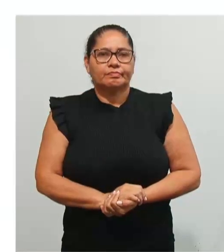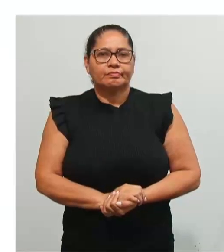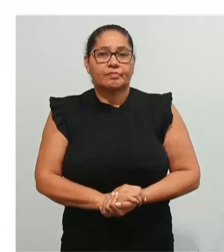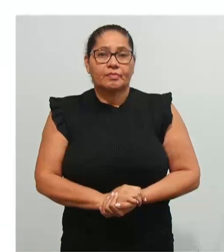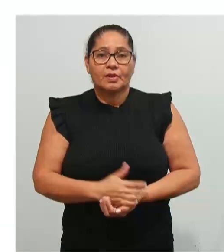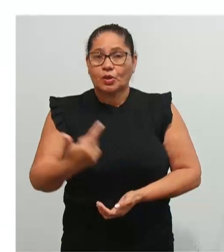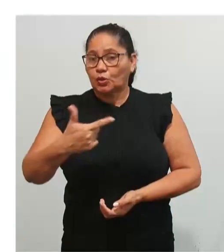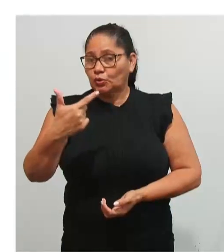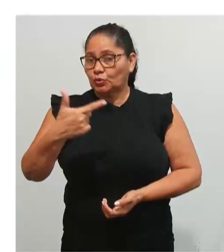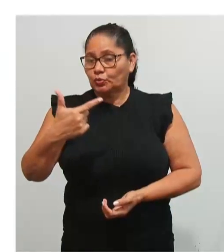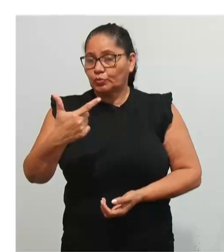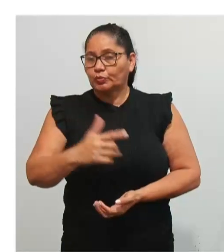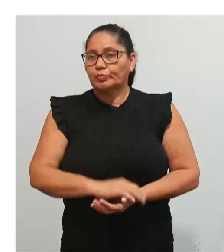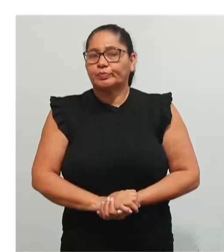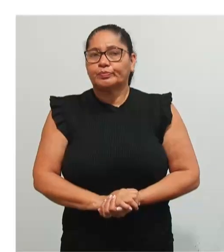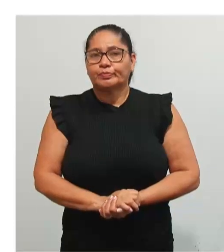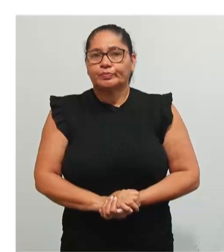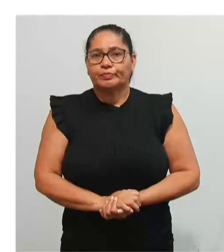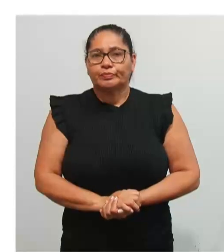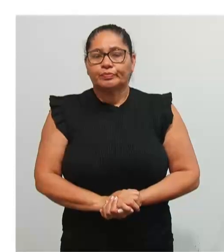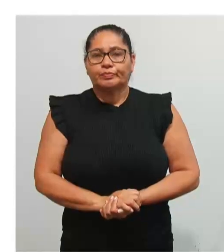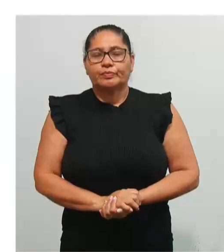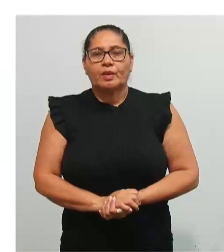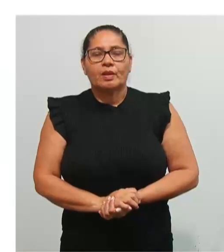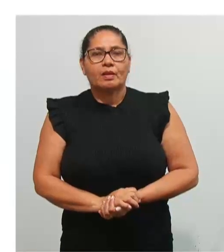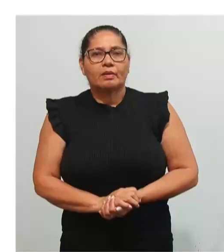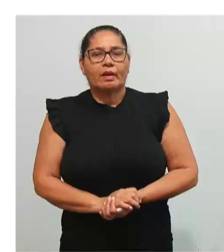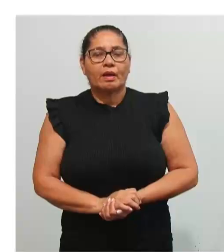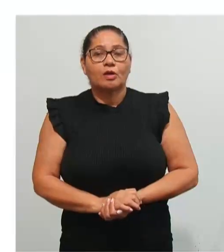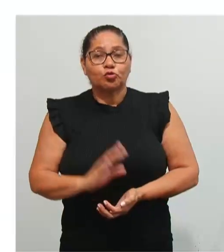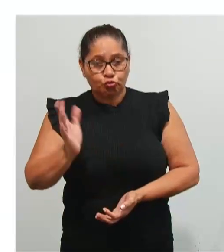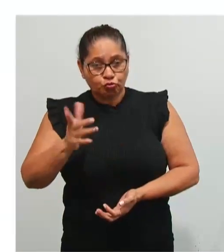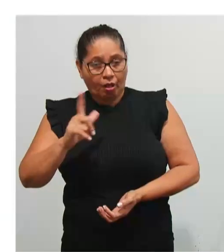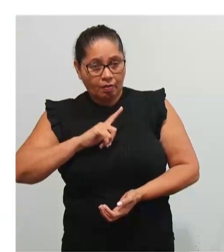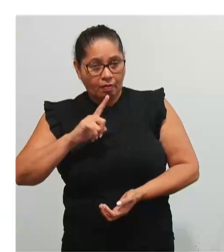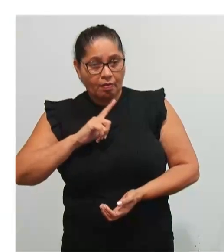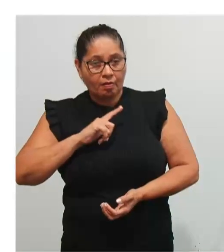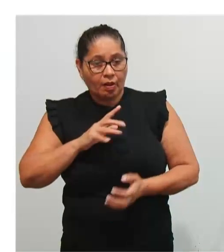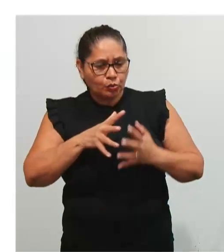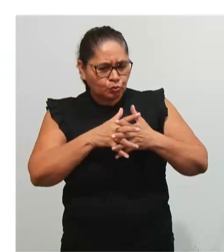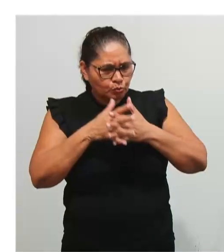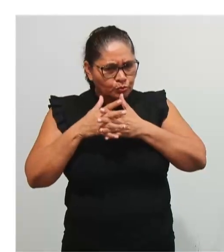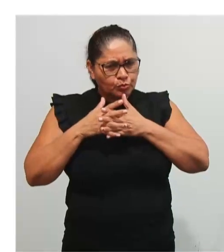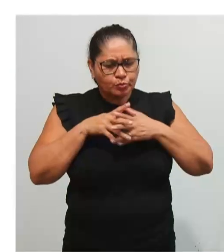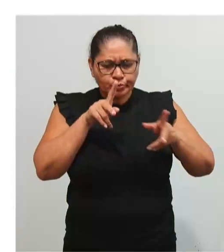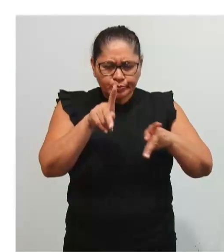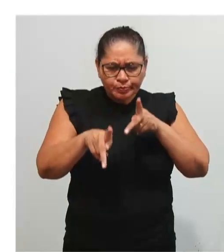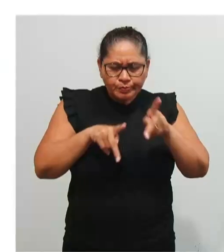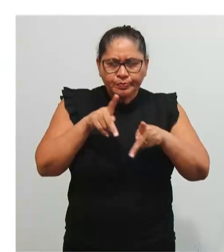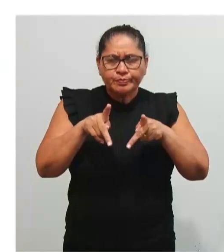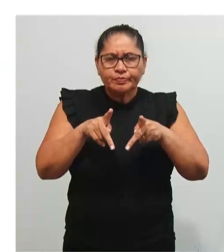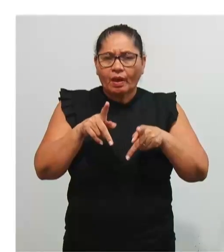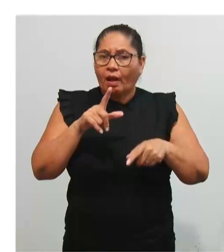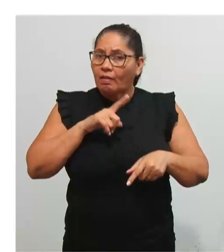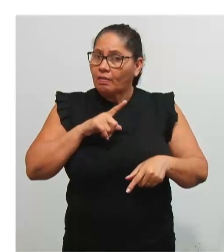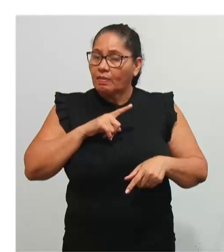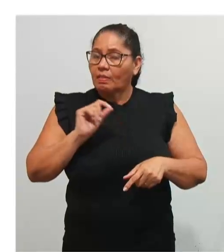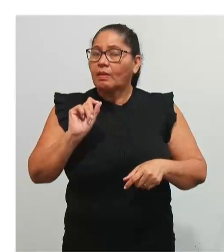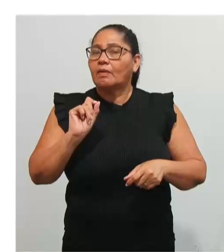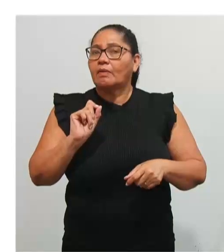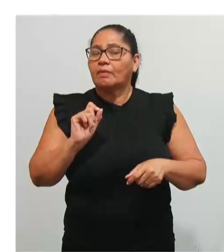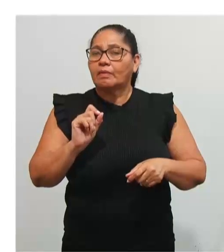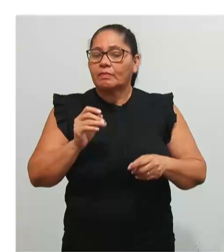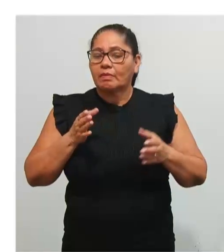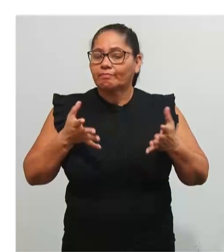Segundo a doutrina, a complexidade existente nos orçamentos poderá confundir o entendimento da população e, com isso, incentivar